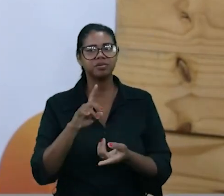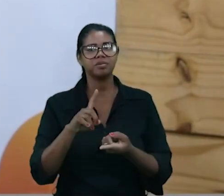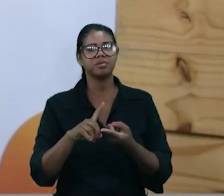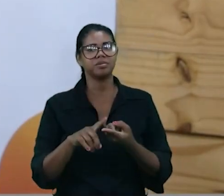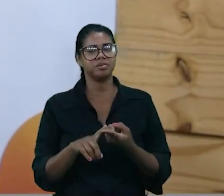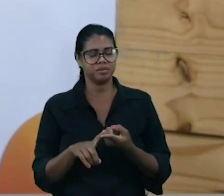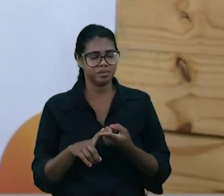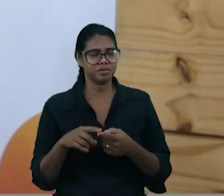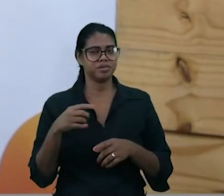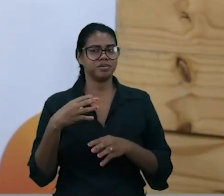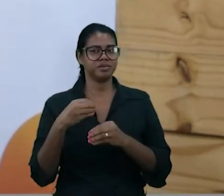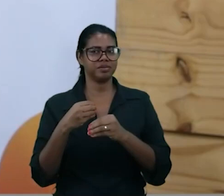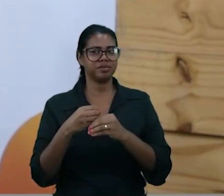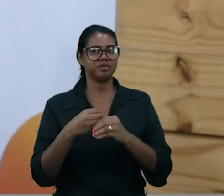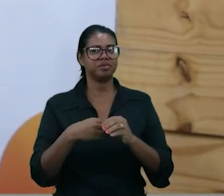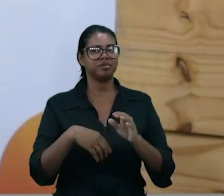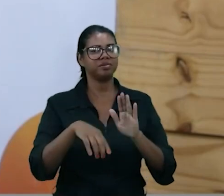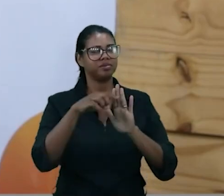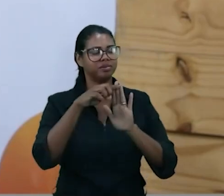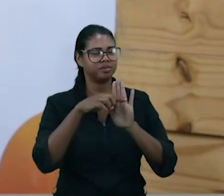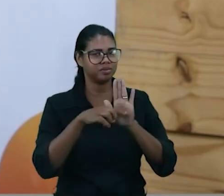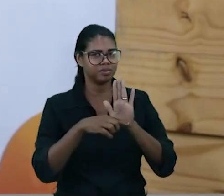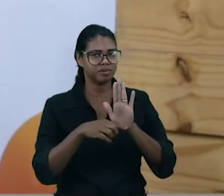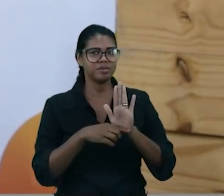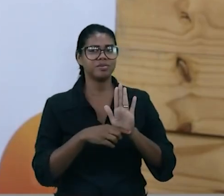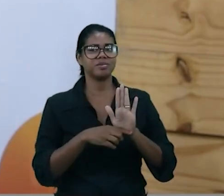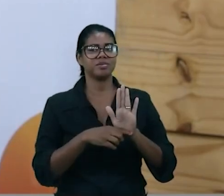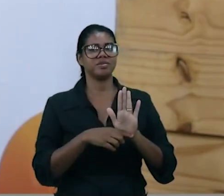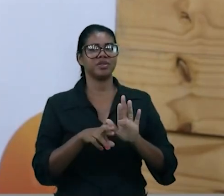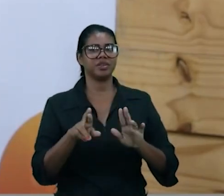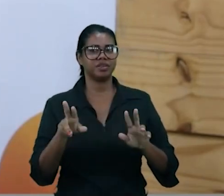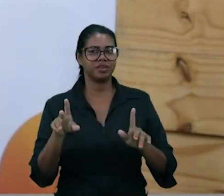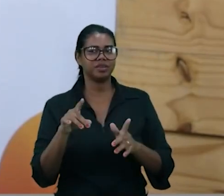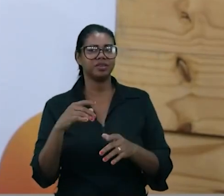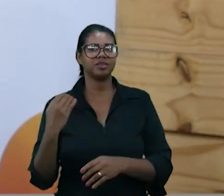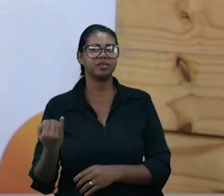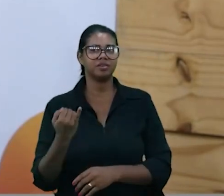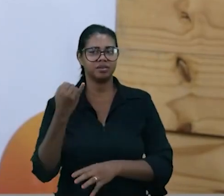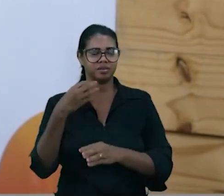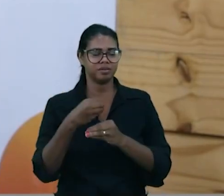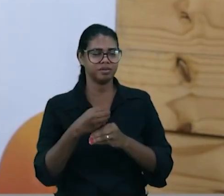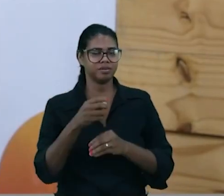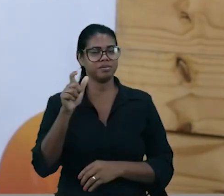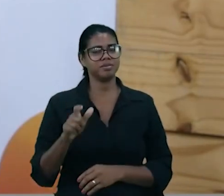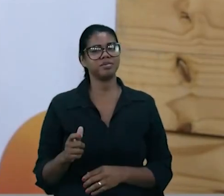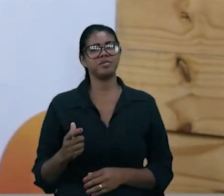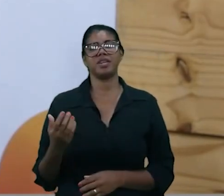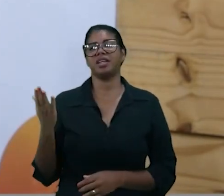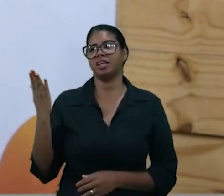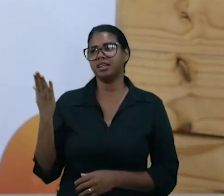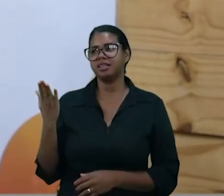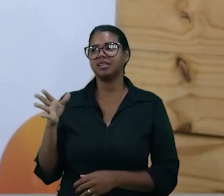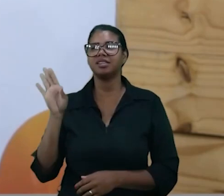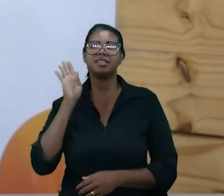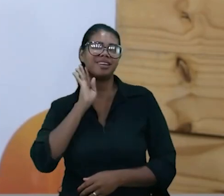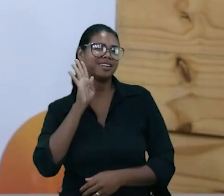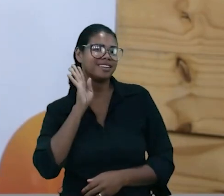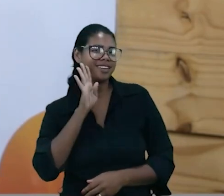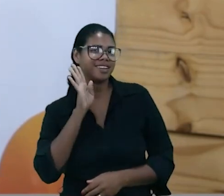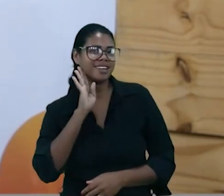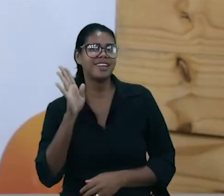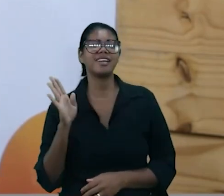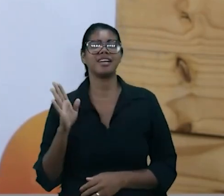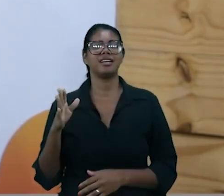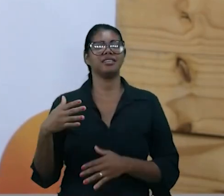aí classificações, categorias de mim que são comportamentais, né? Se eu sou simpática, se eu sou uma pessoa mais